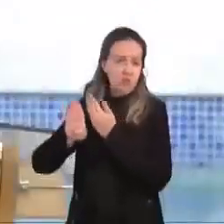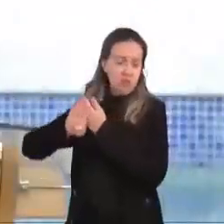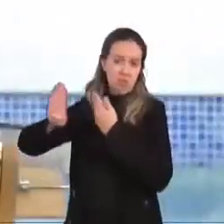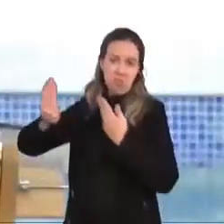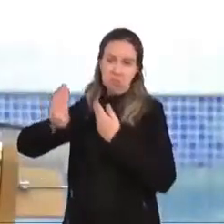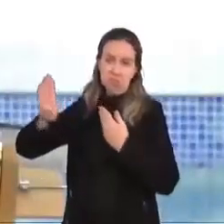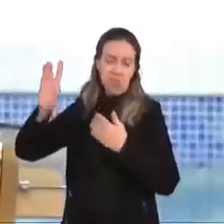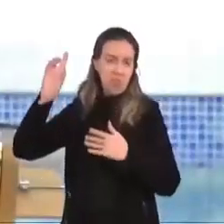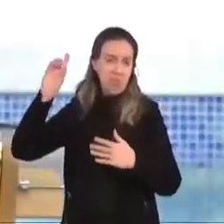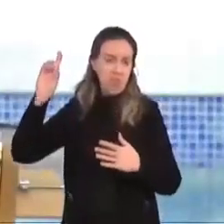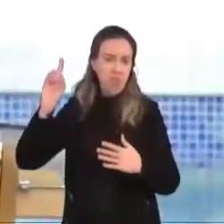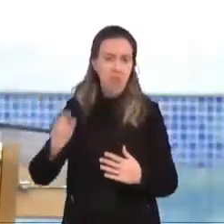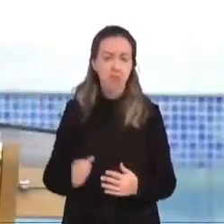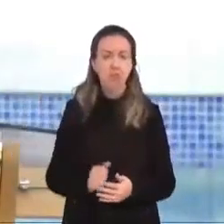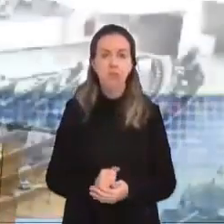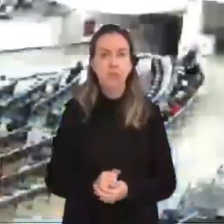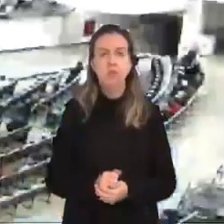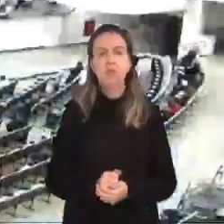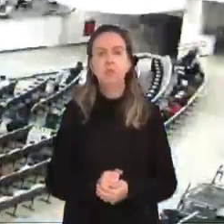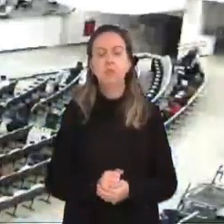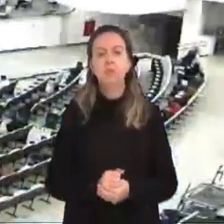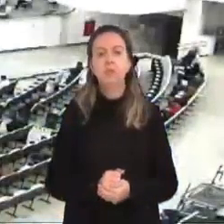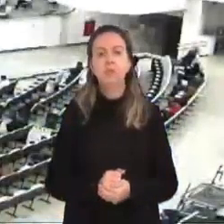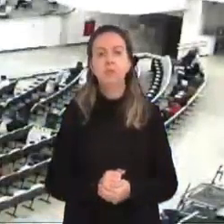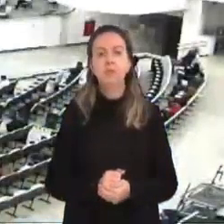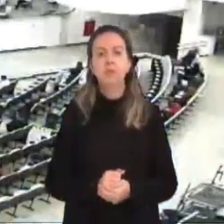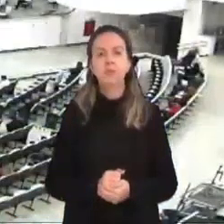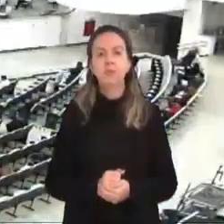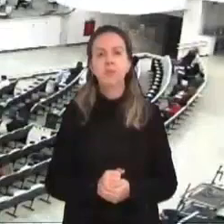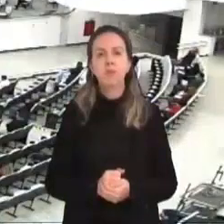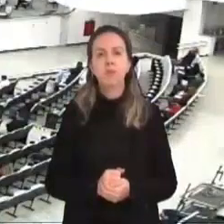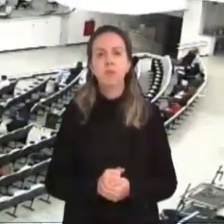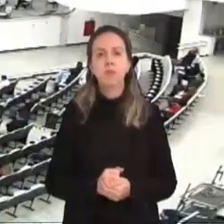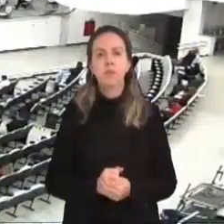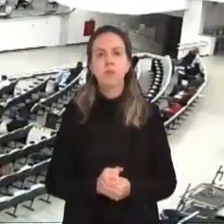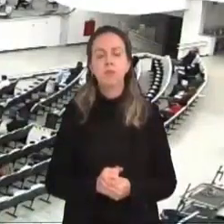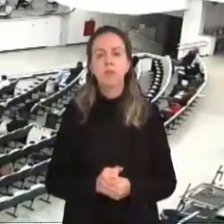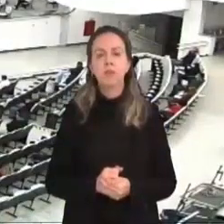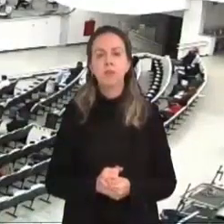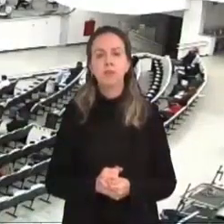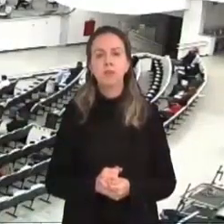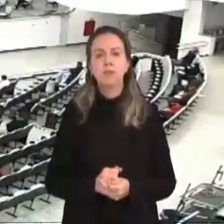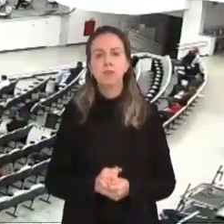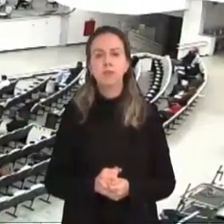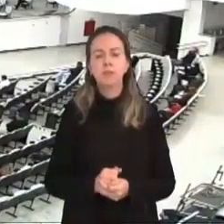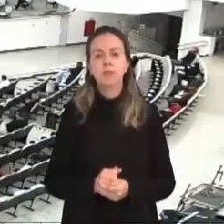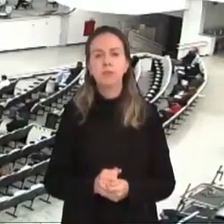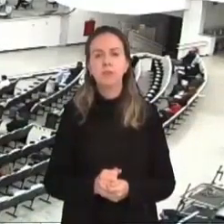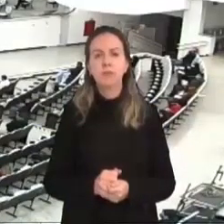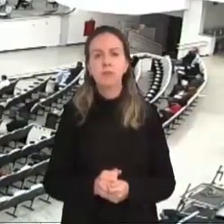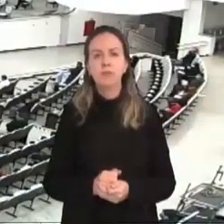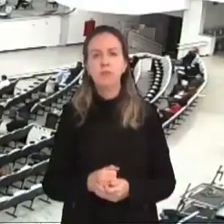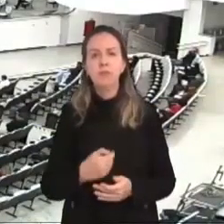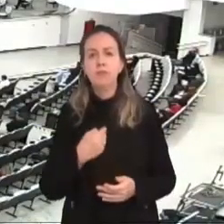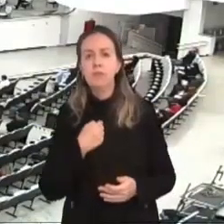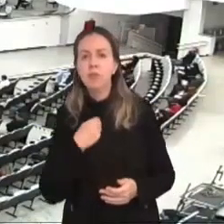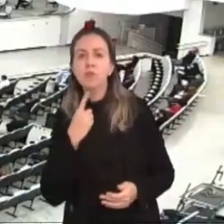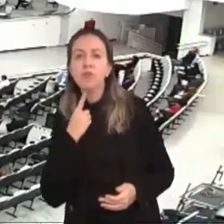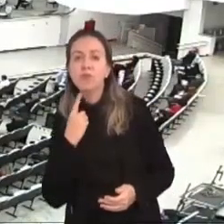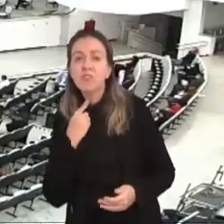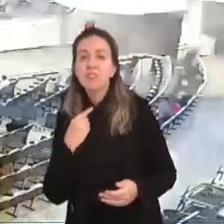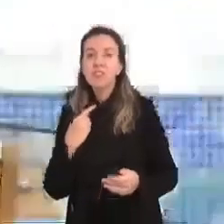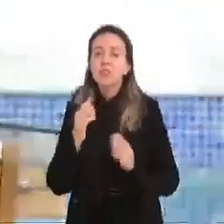Mas, pastor, toda vez que eu dobro o joelho para orar, eu durmo. É melhor dormir orando do que dormir sem orar.